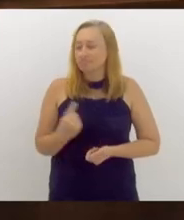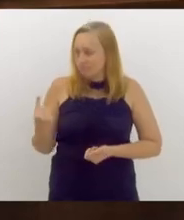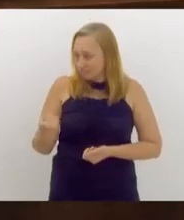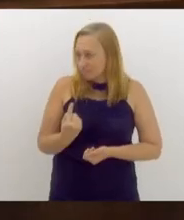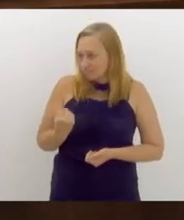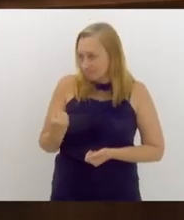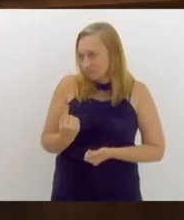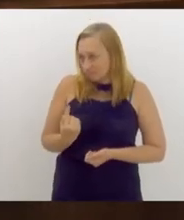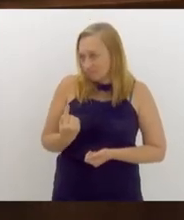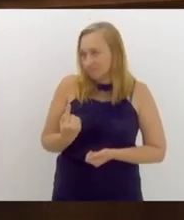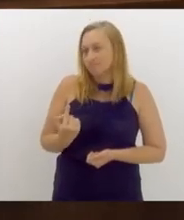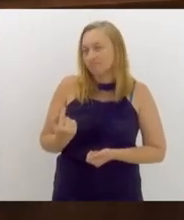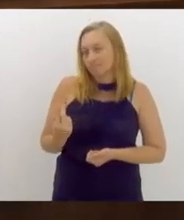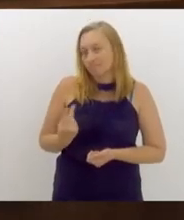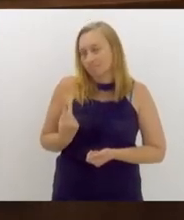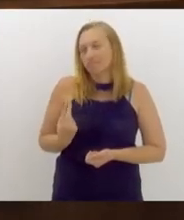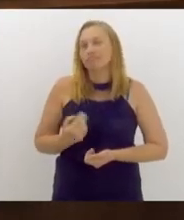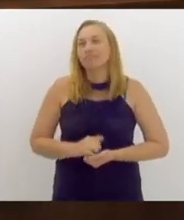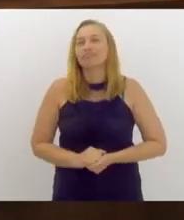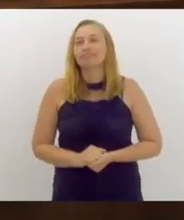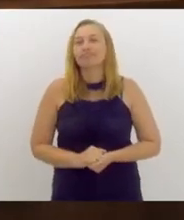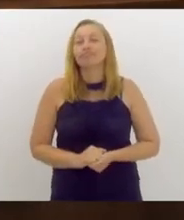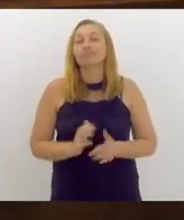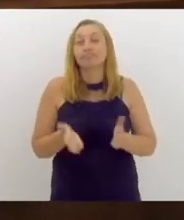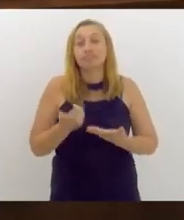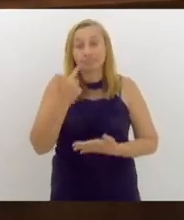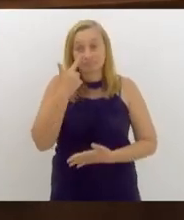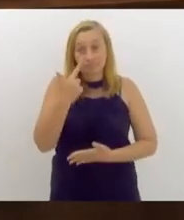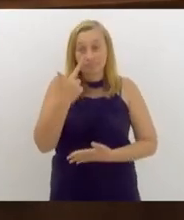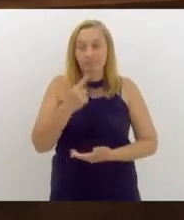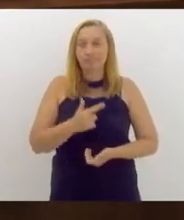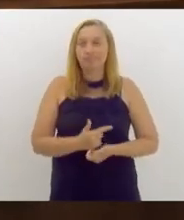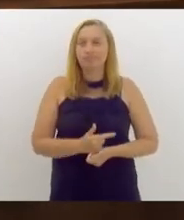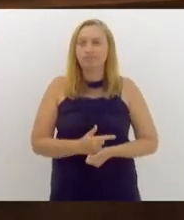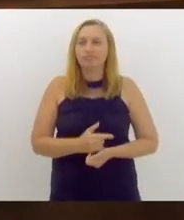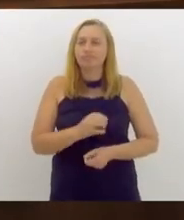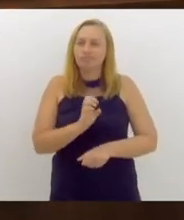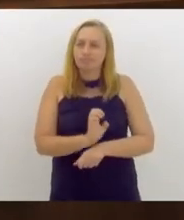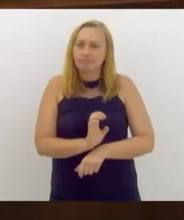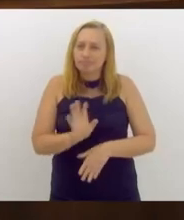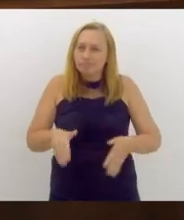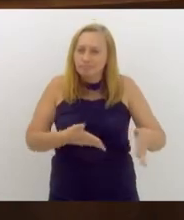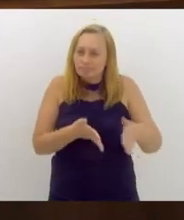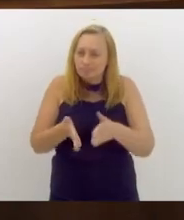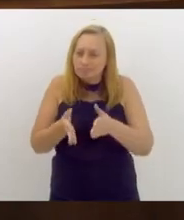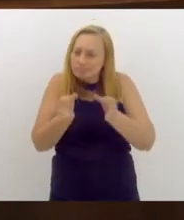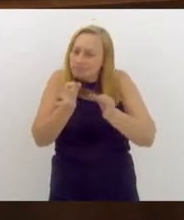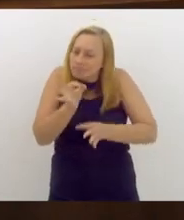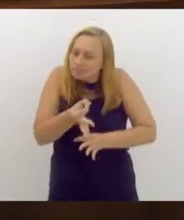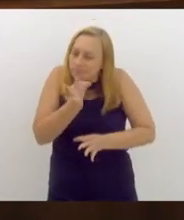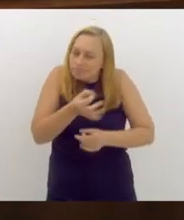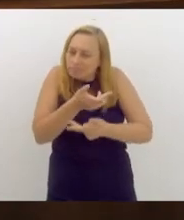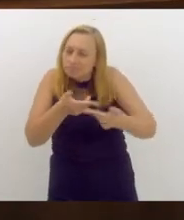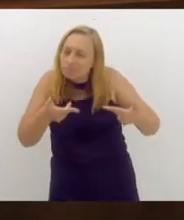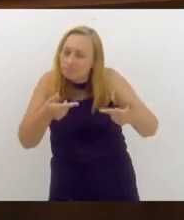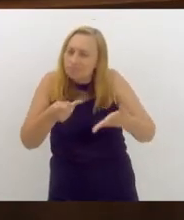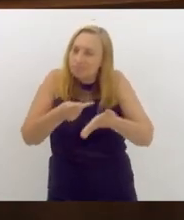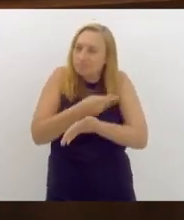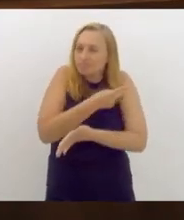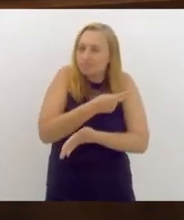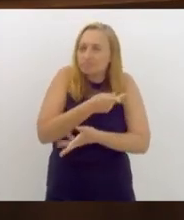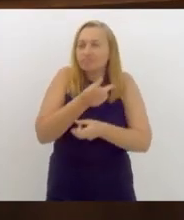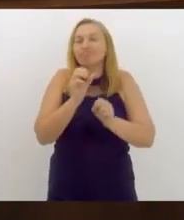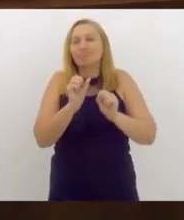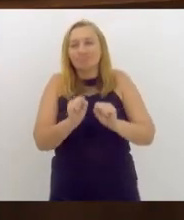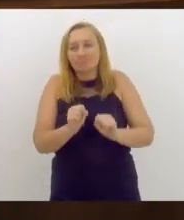fomos. E hoje poder ver o Estado no caminho certo, as coisas acontecendo, e